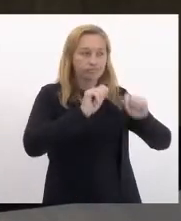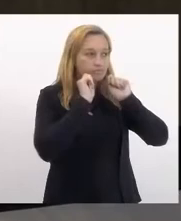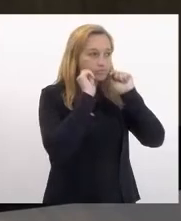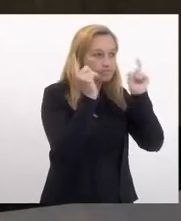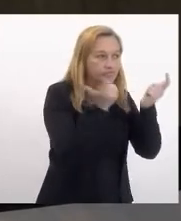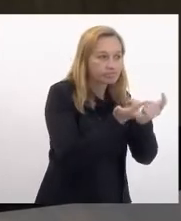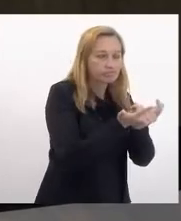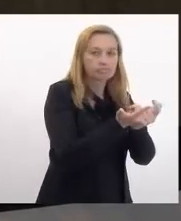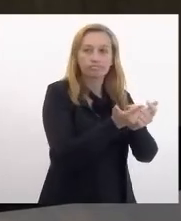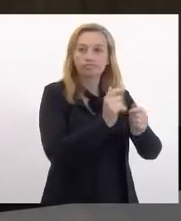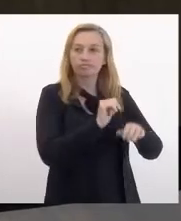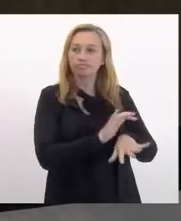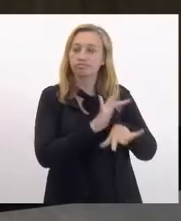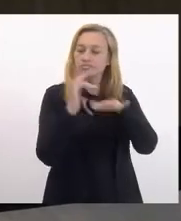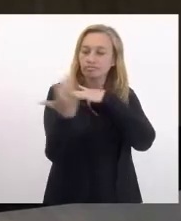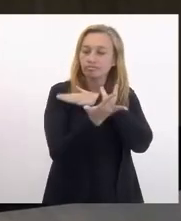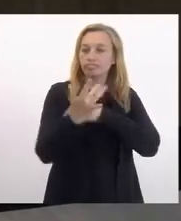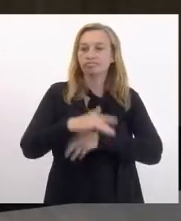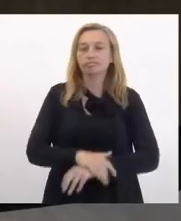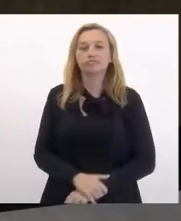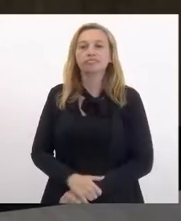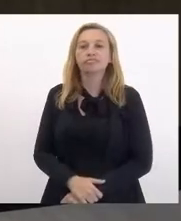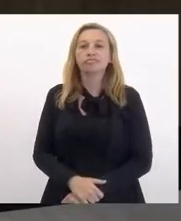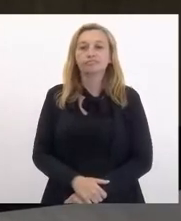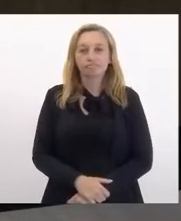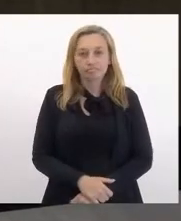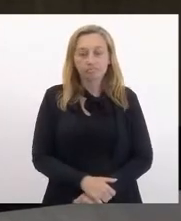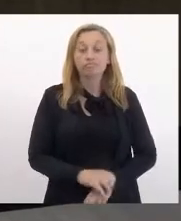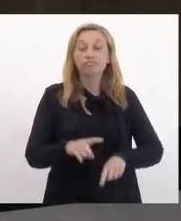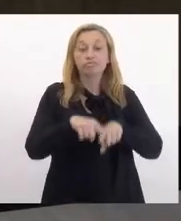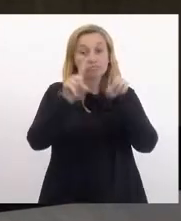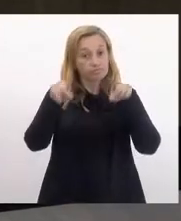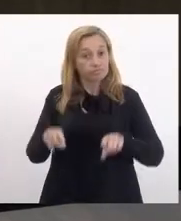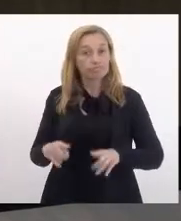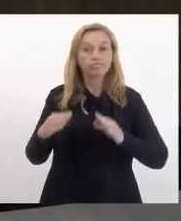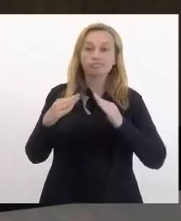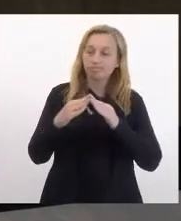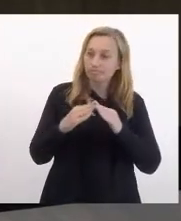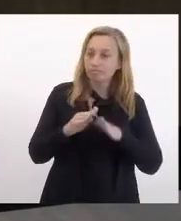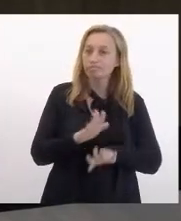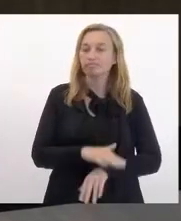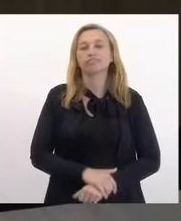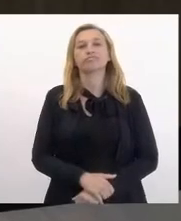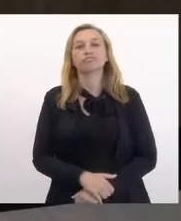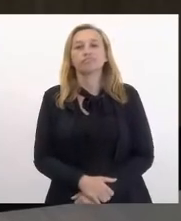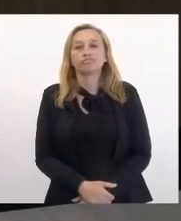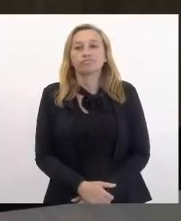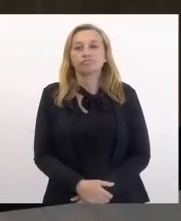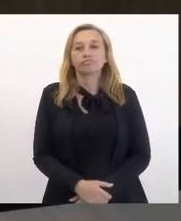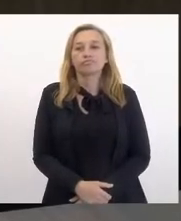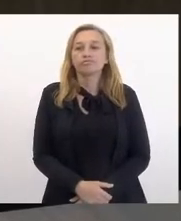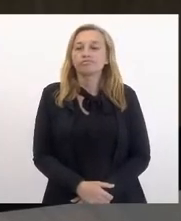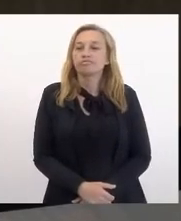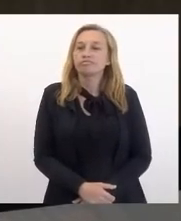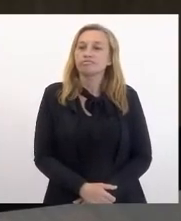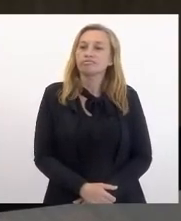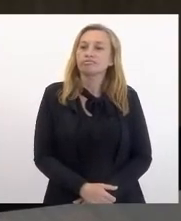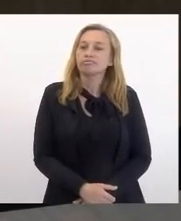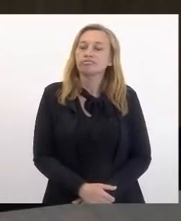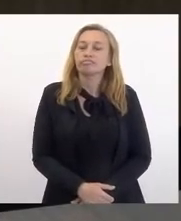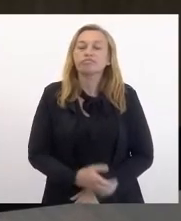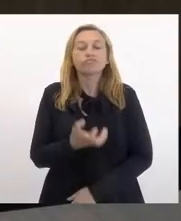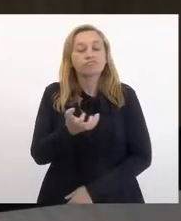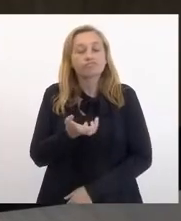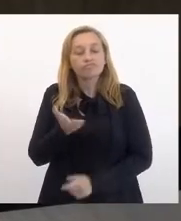aqueles que nos acompanham pelas redes sociais, os servidores desta casa, eu